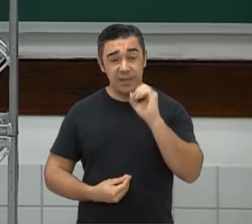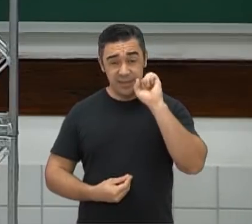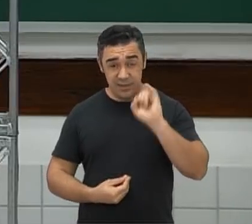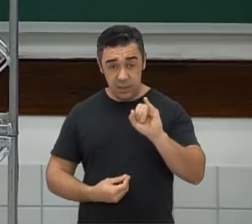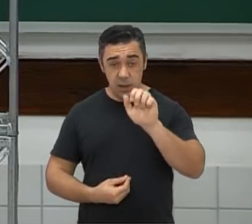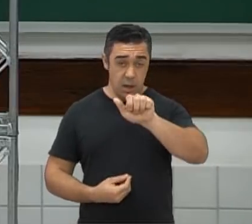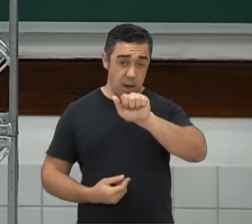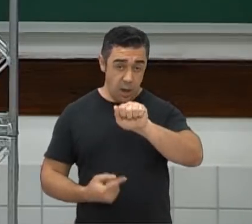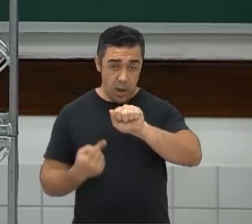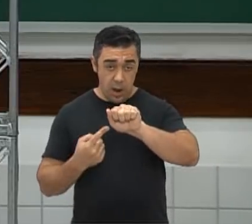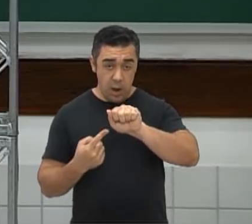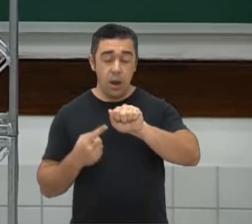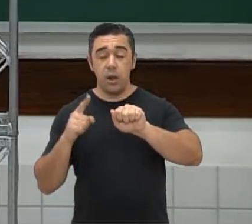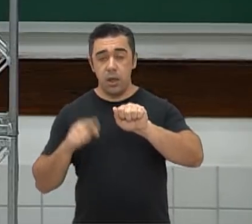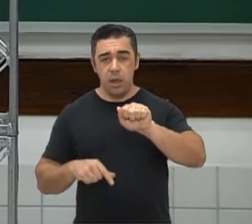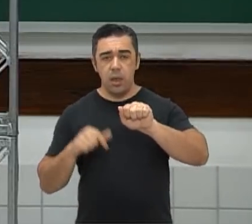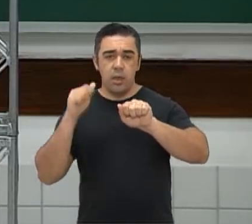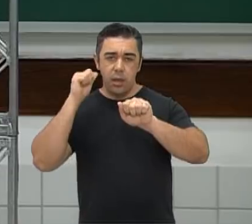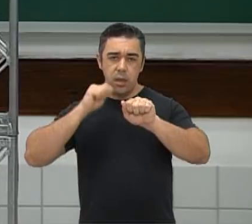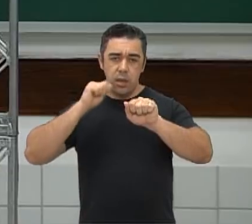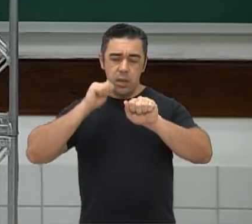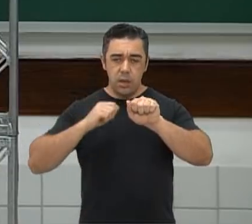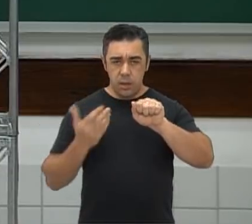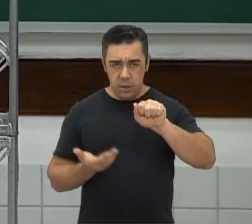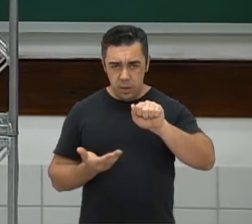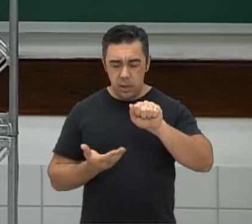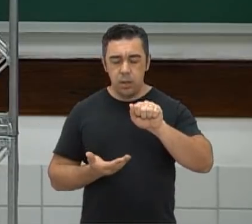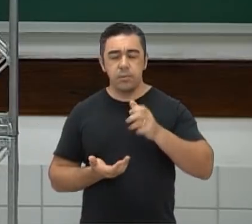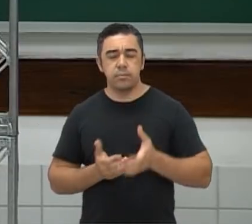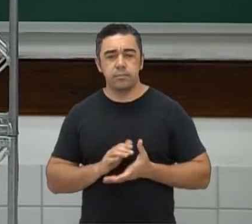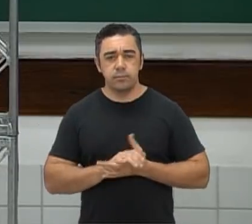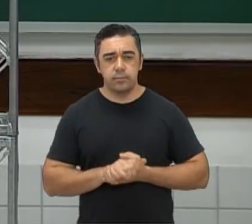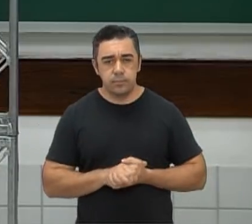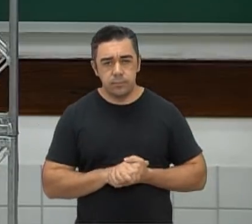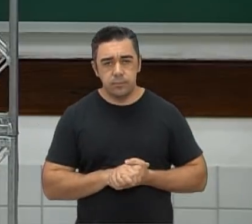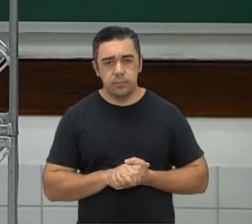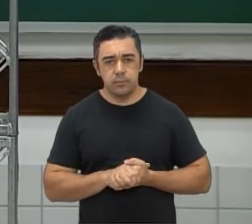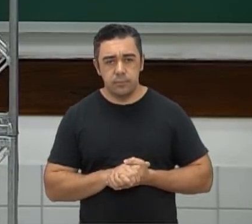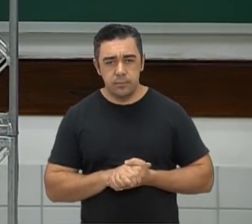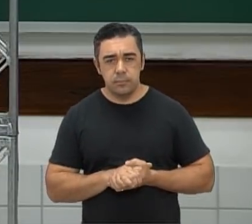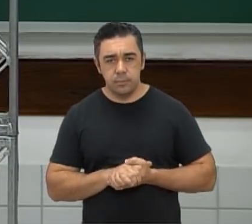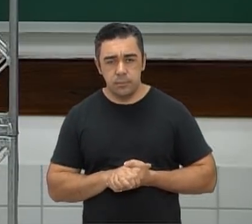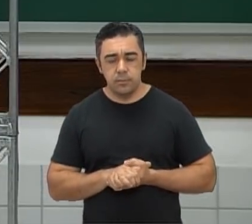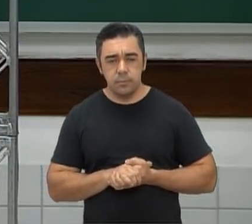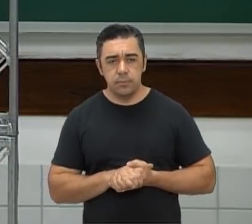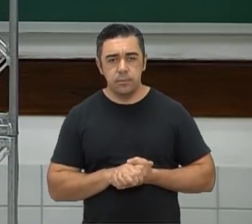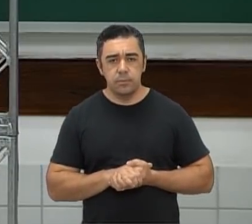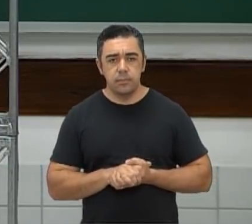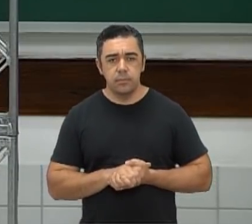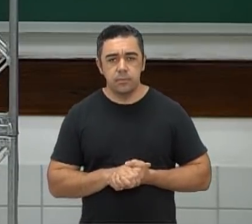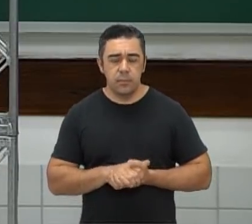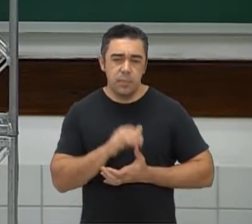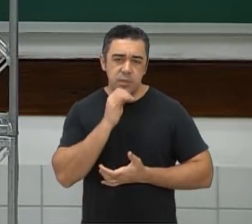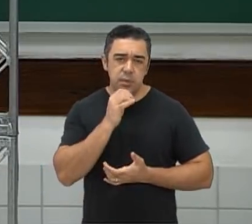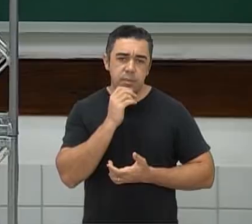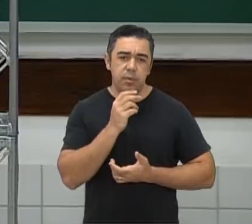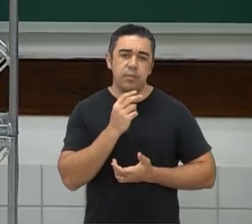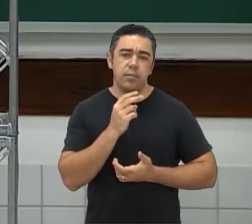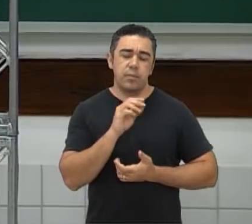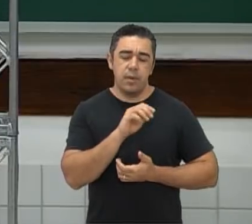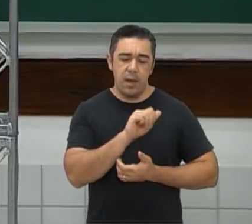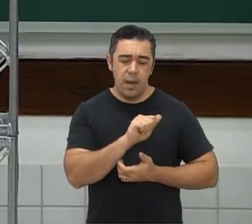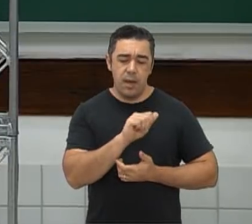gênero masculino, né? E quando a gente termina a palavra com a letra A, né? Voz pequena,